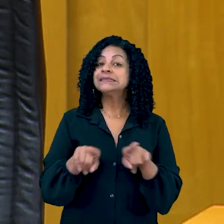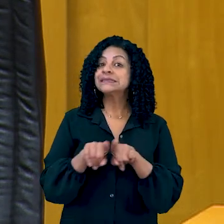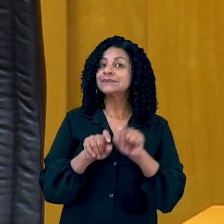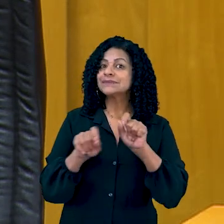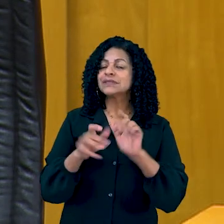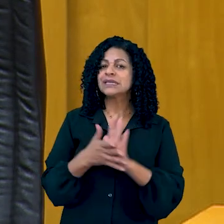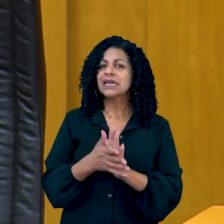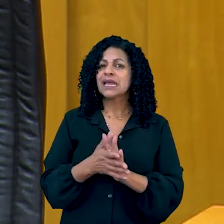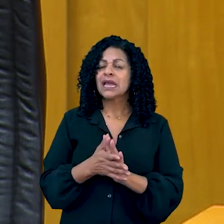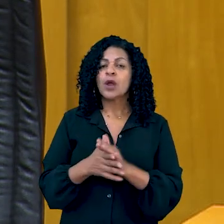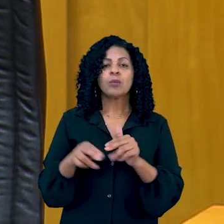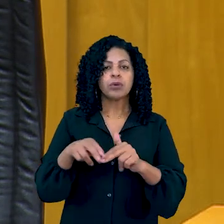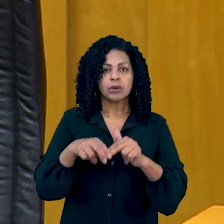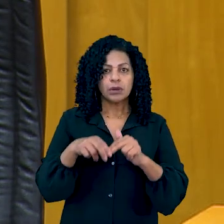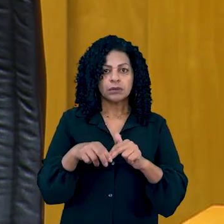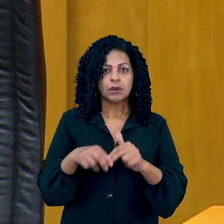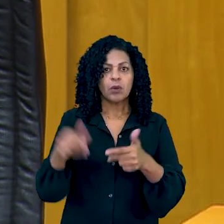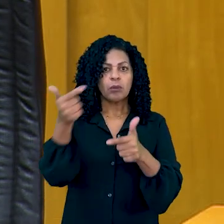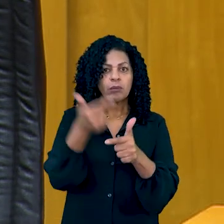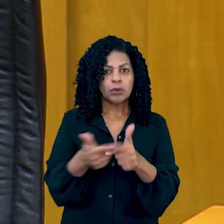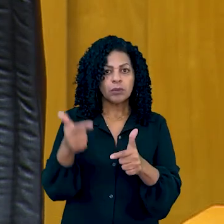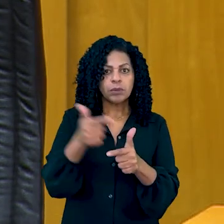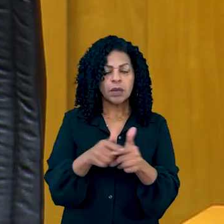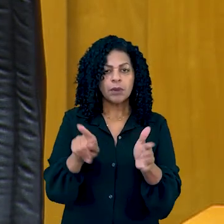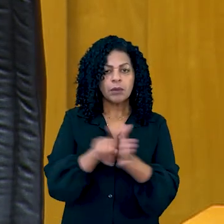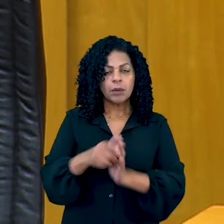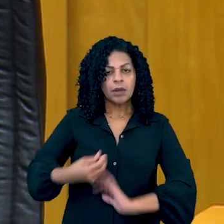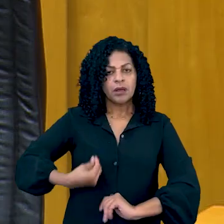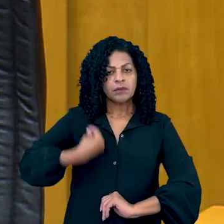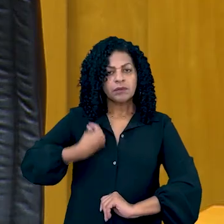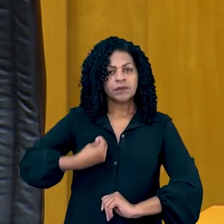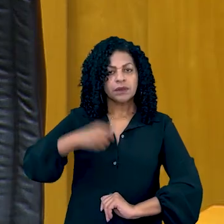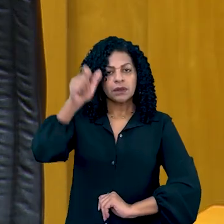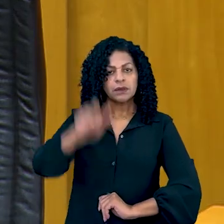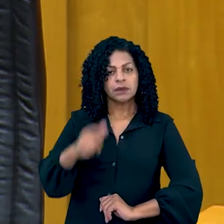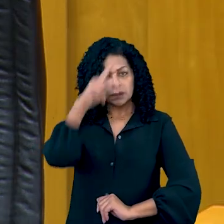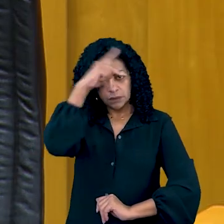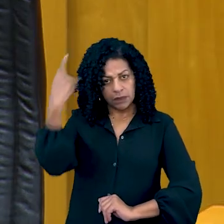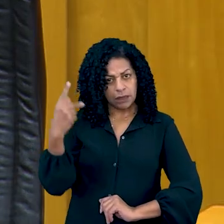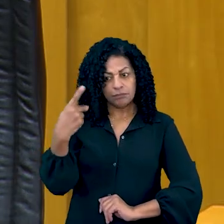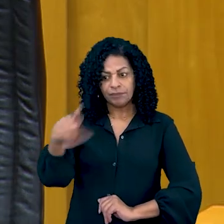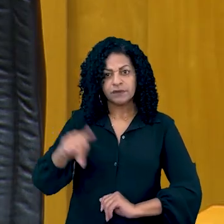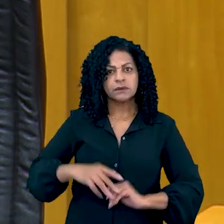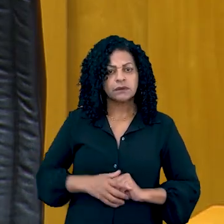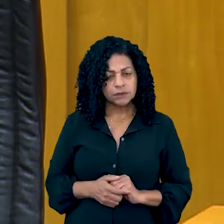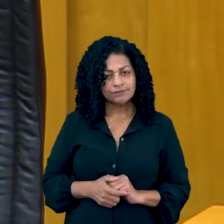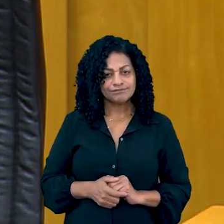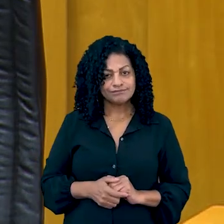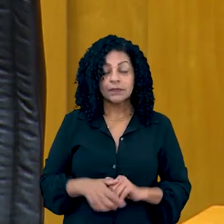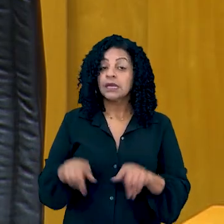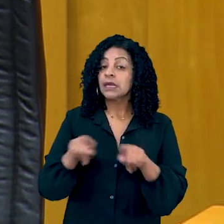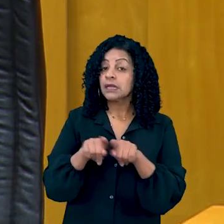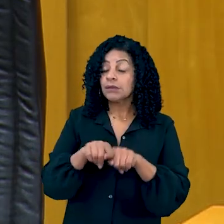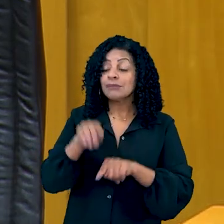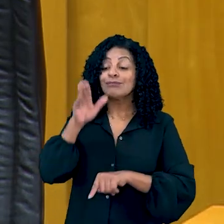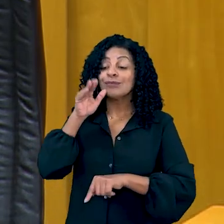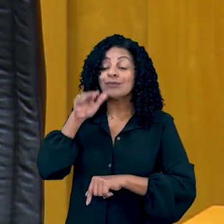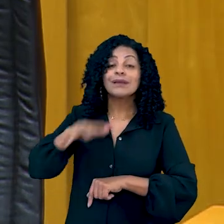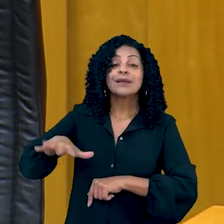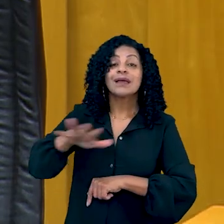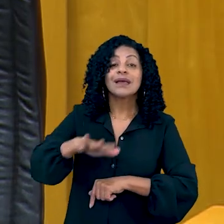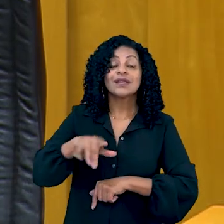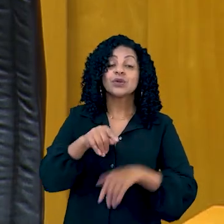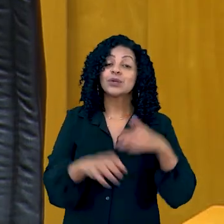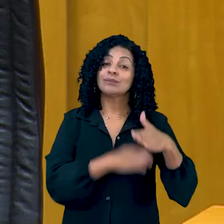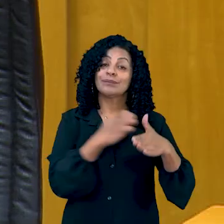em ré ipsa, em decorrência do descaso da ré com a vida e com a integridade física e psíquica de seus empregados. Me